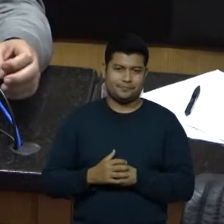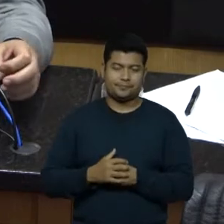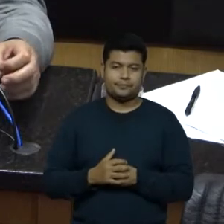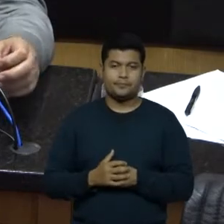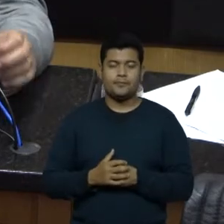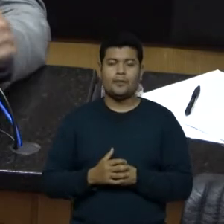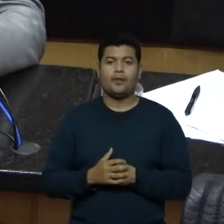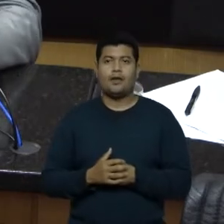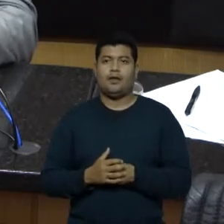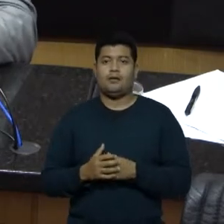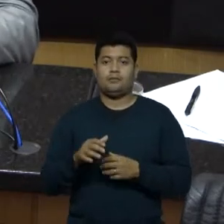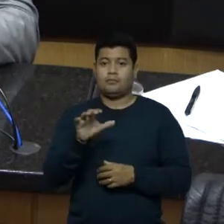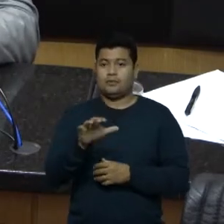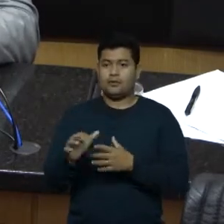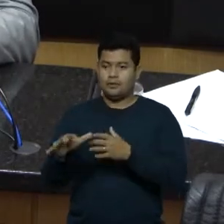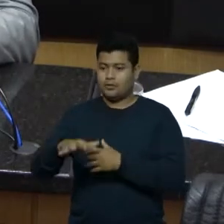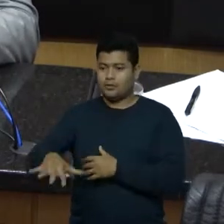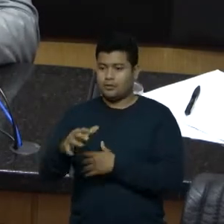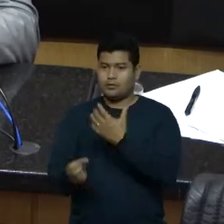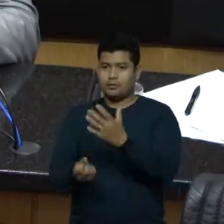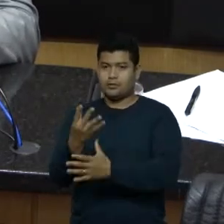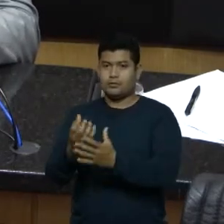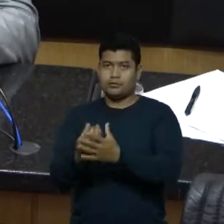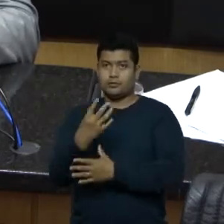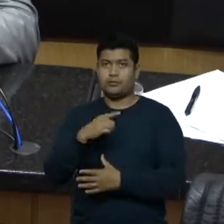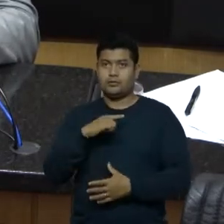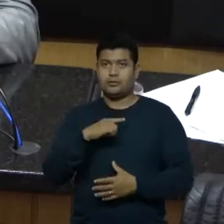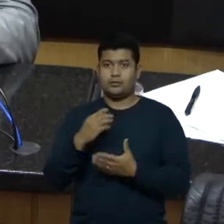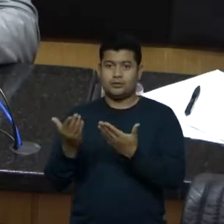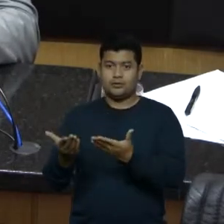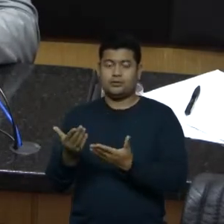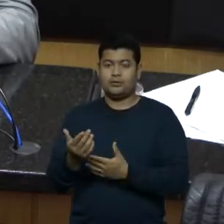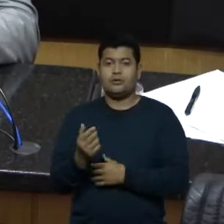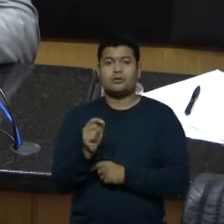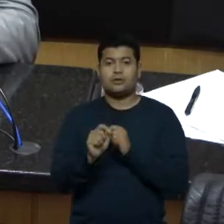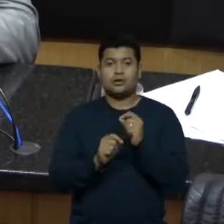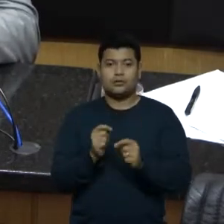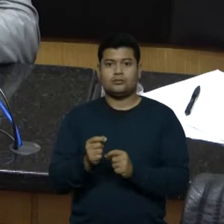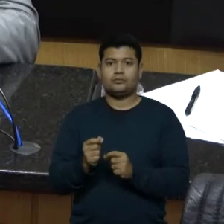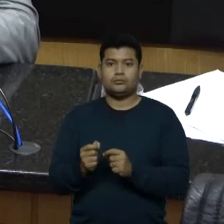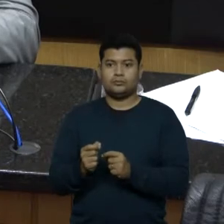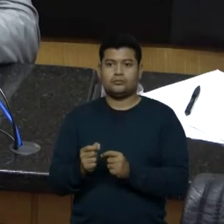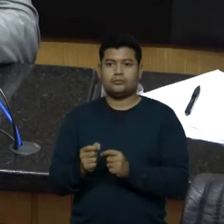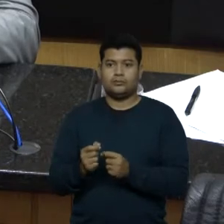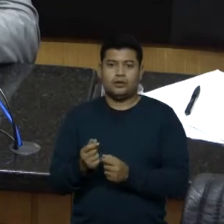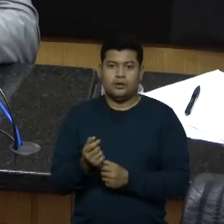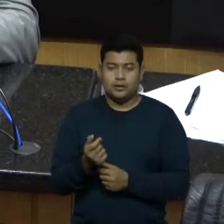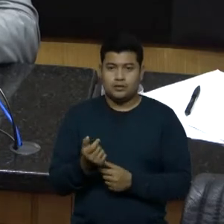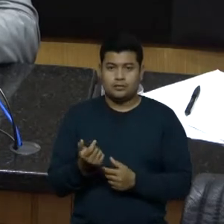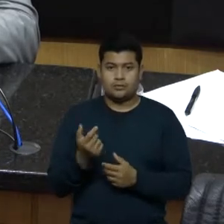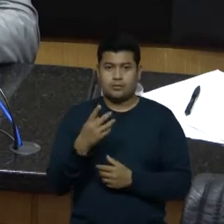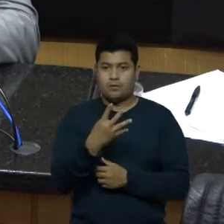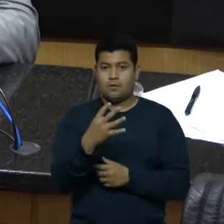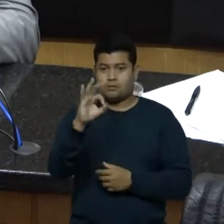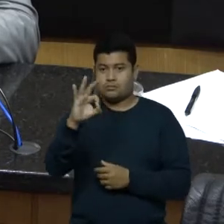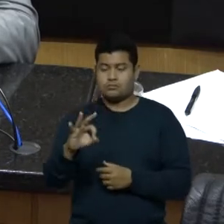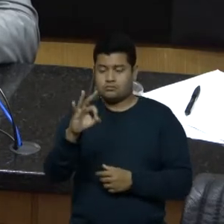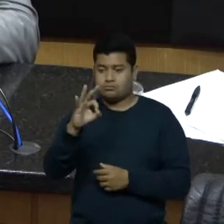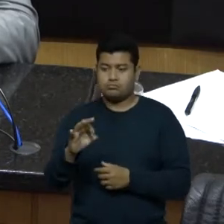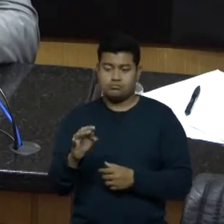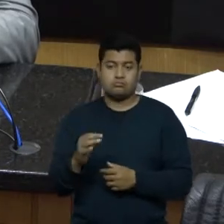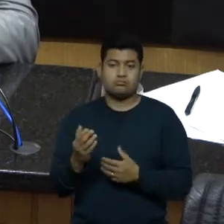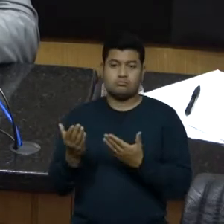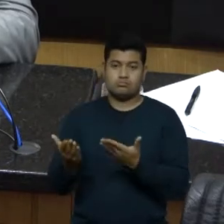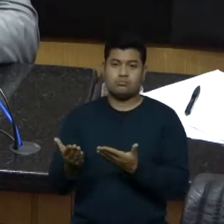vai ficar com esse diferencial do crédito presumido Deputado Altair nós discutimos isso bastante do quatro porcento que